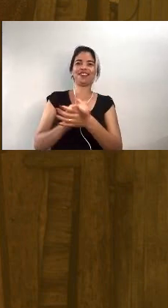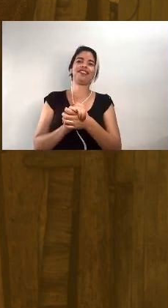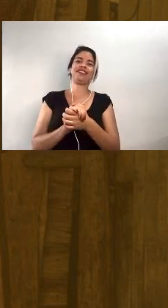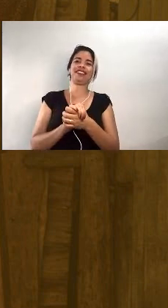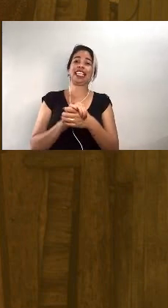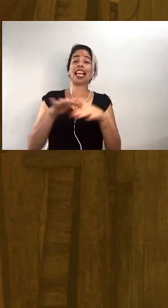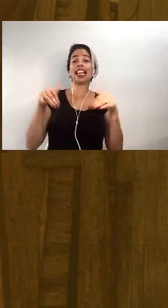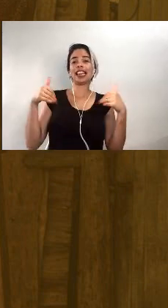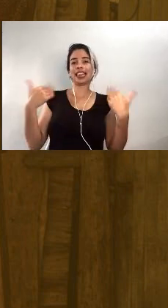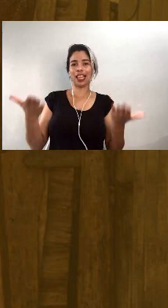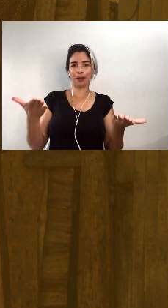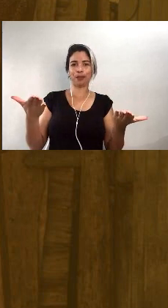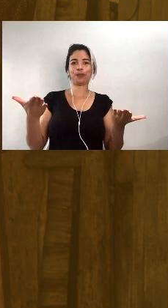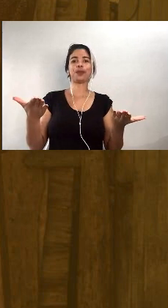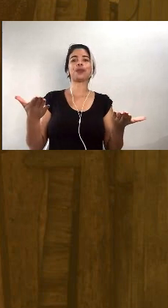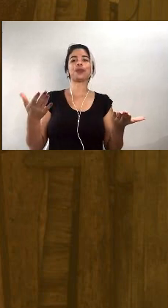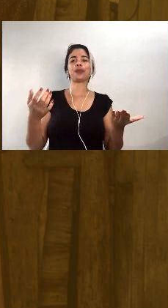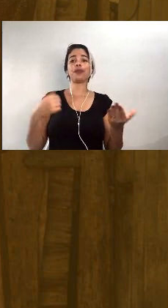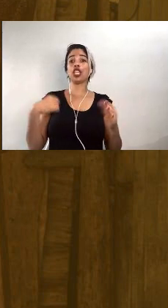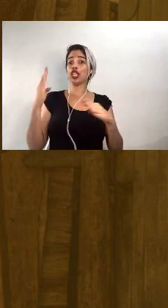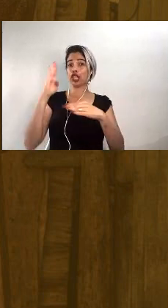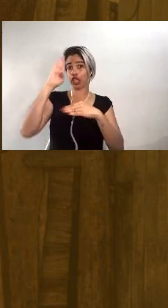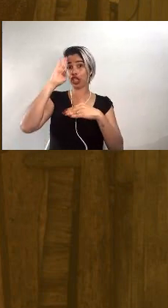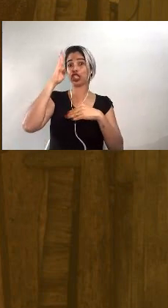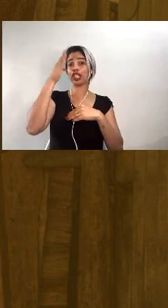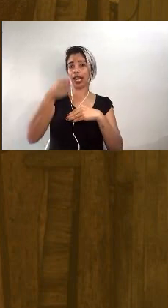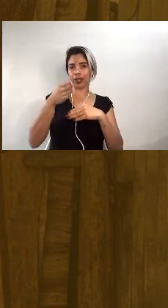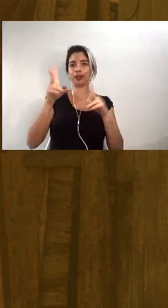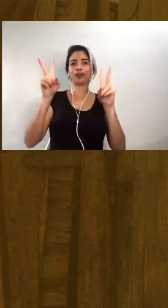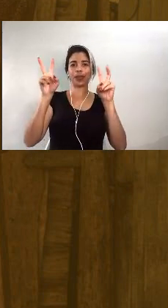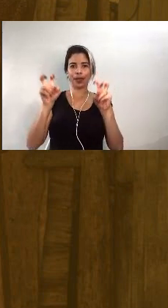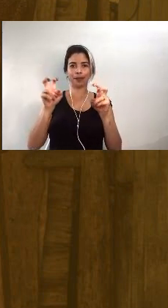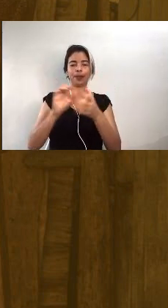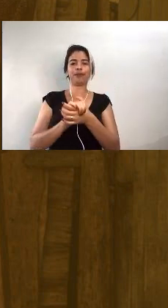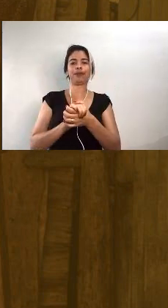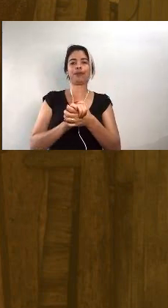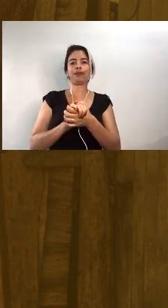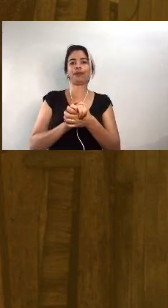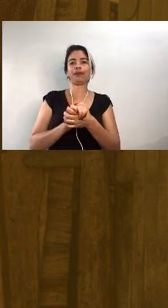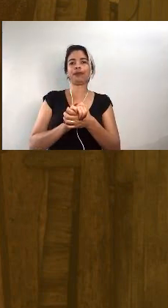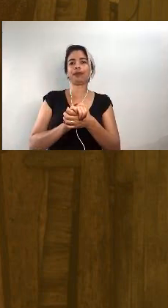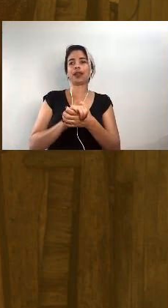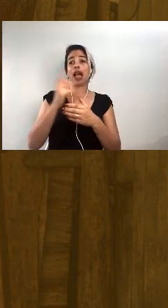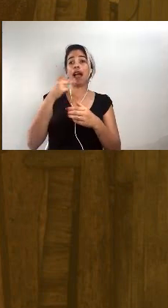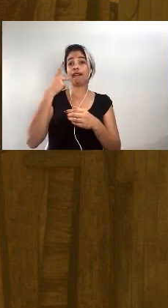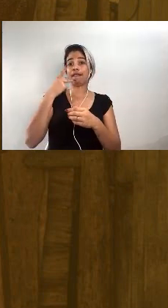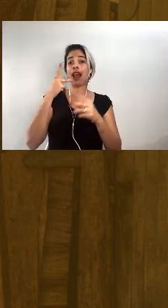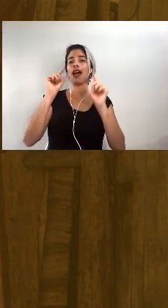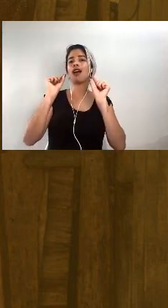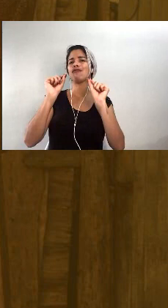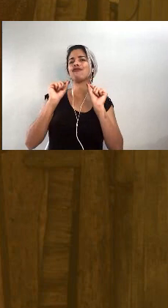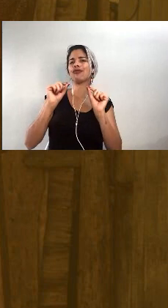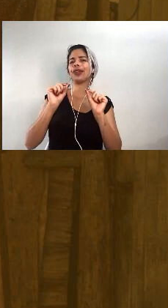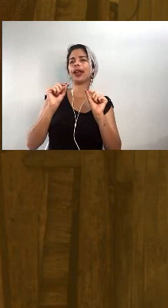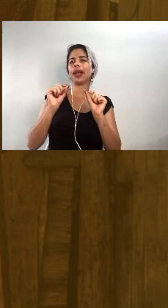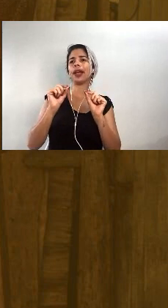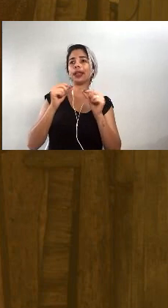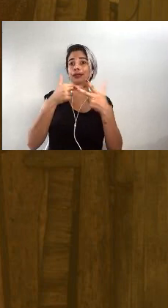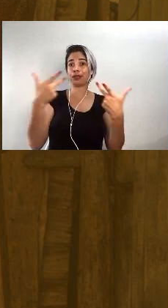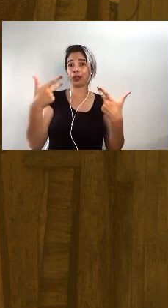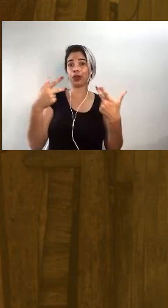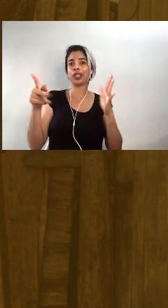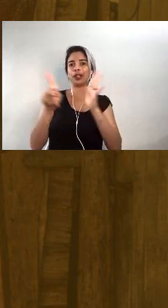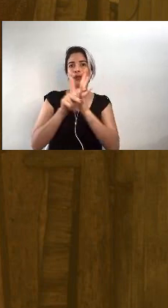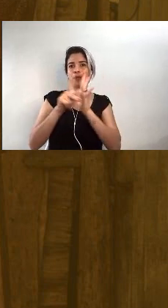Então, vamos lá direto ao assunto, né? Eu só queria falar mais um elemento sobre a